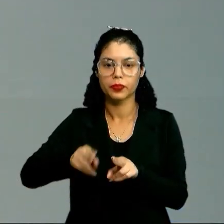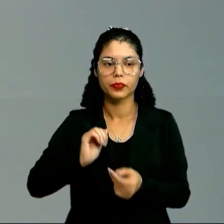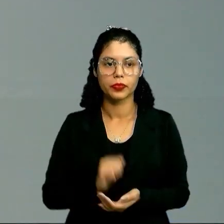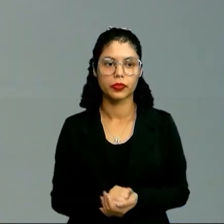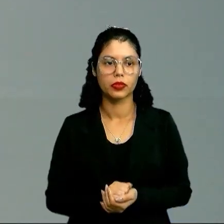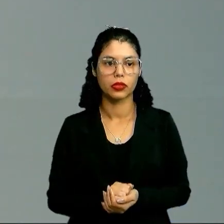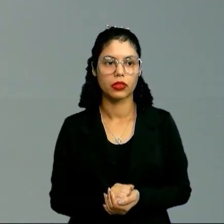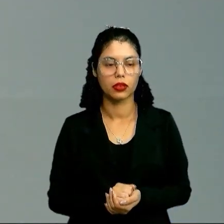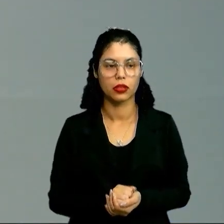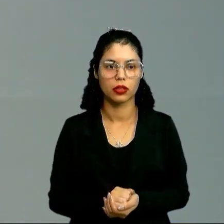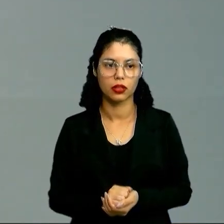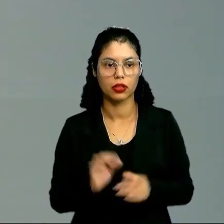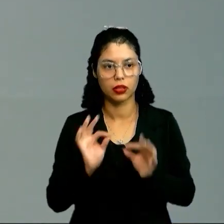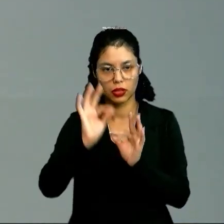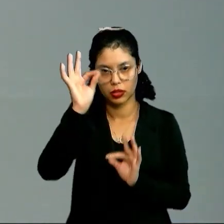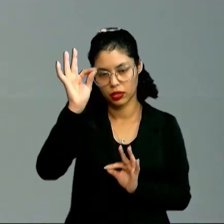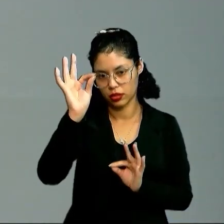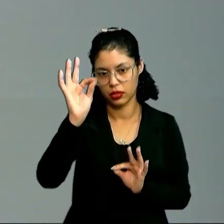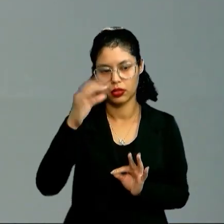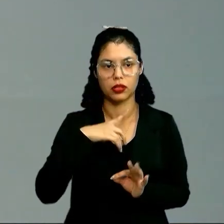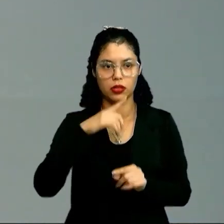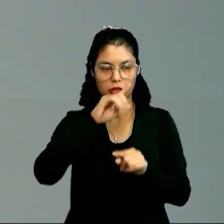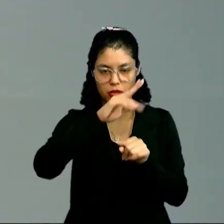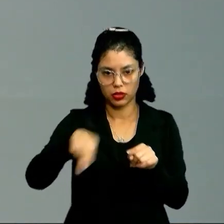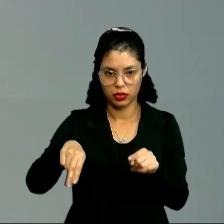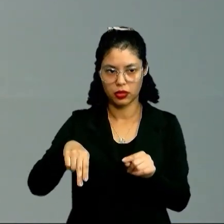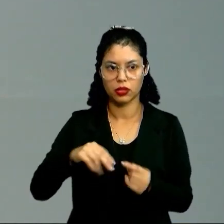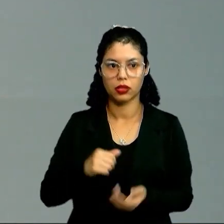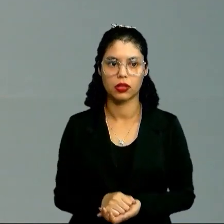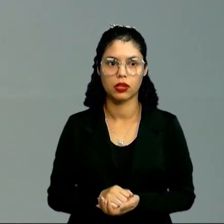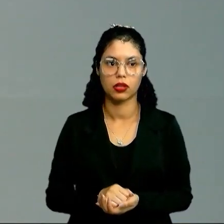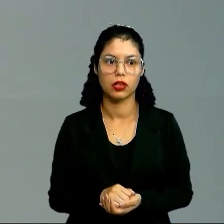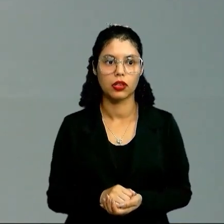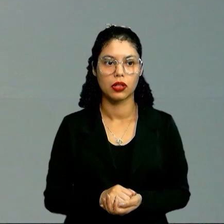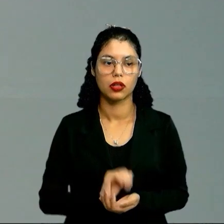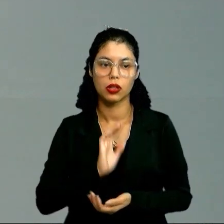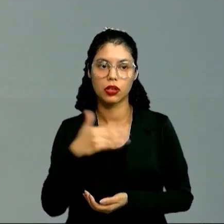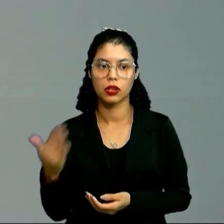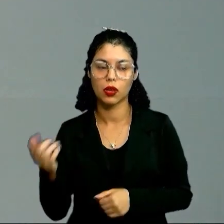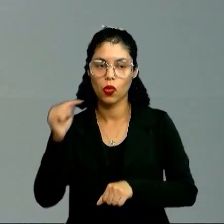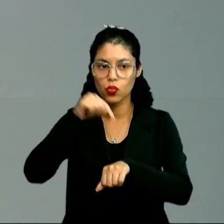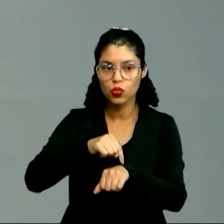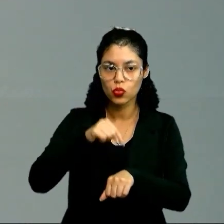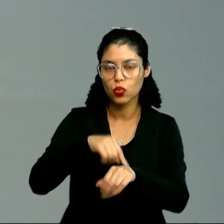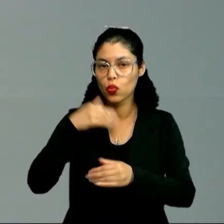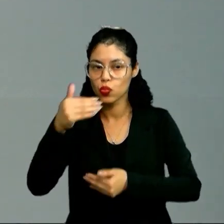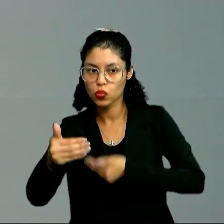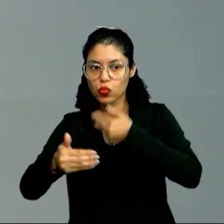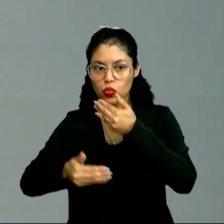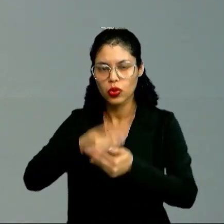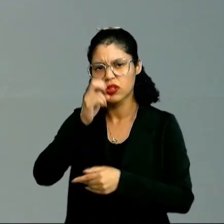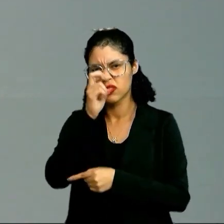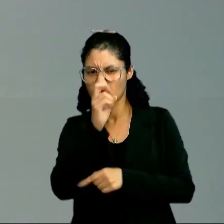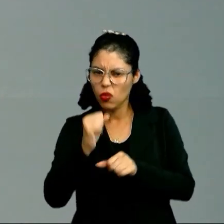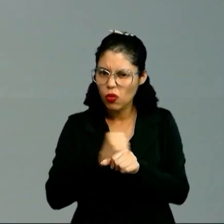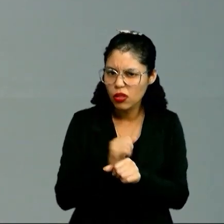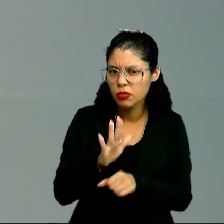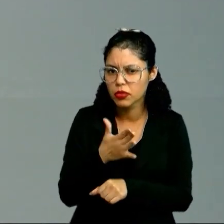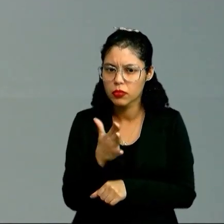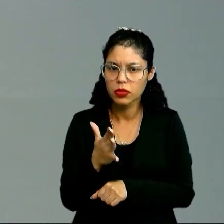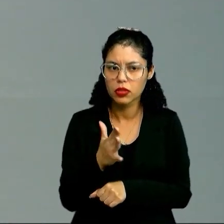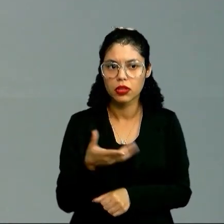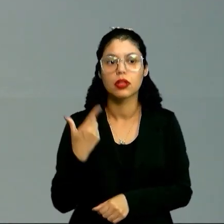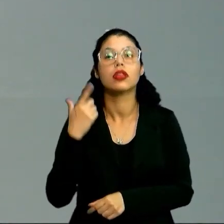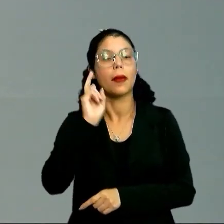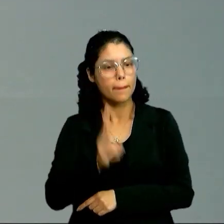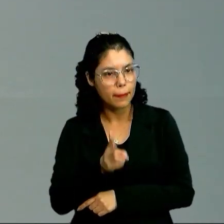exemplo, tu tá passeando e vai medir a sua altura nela e faz ali a marcação. Com o tempo, daqui uns 5 anos, quando você for